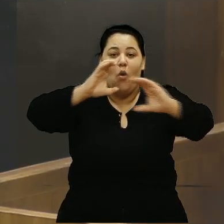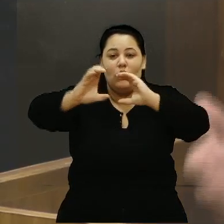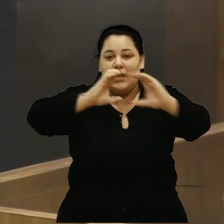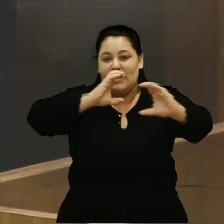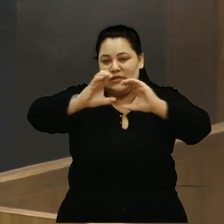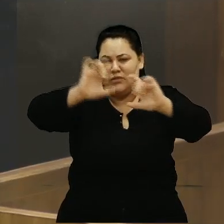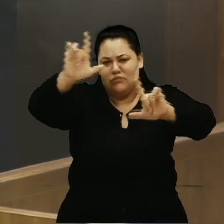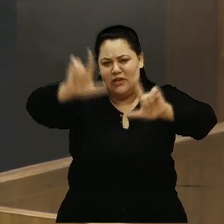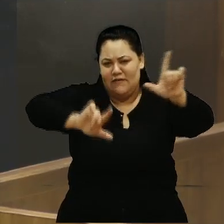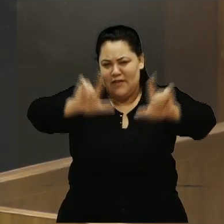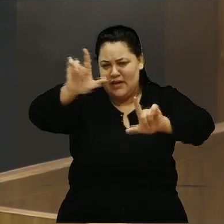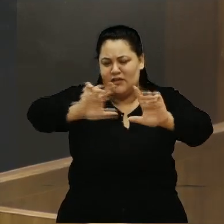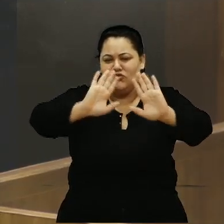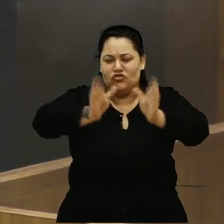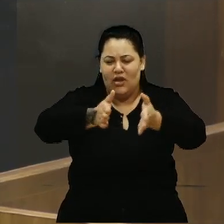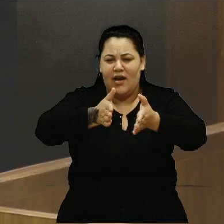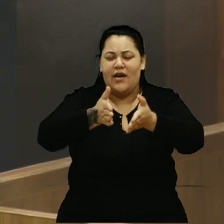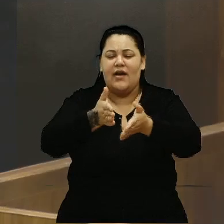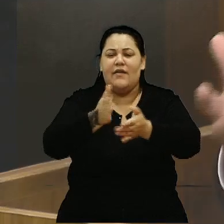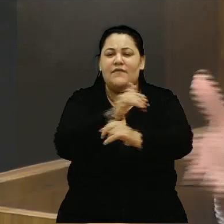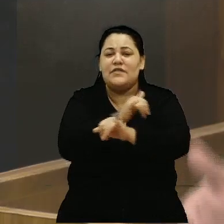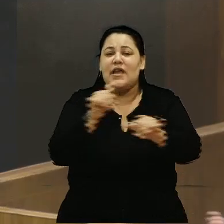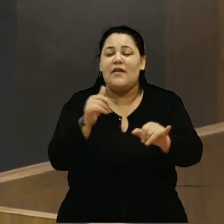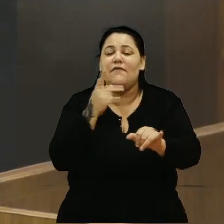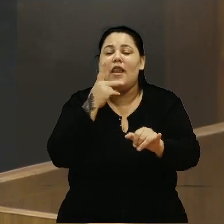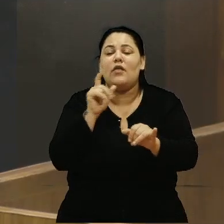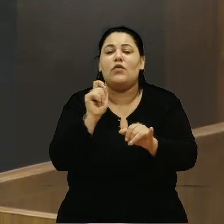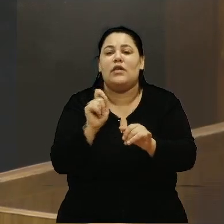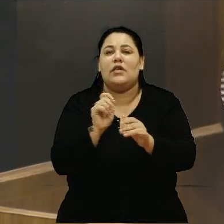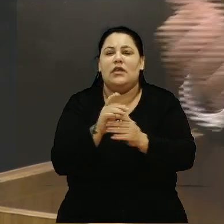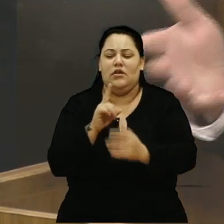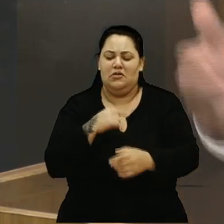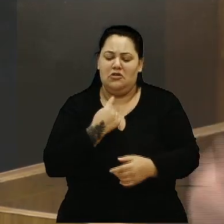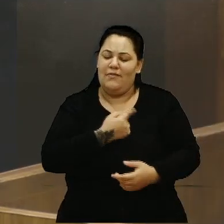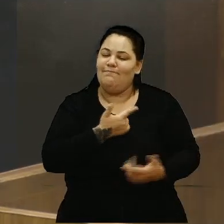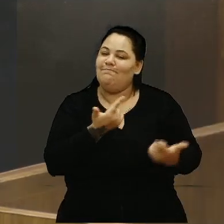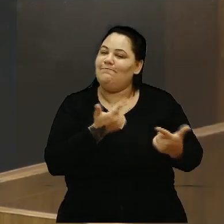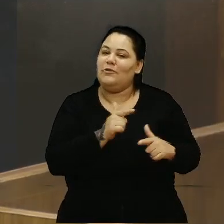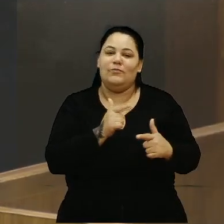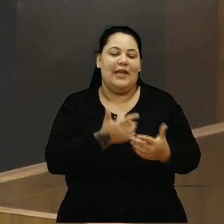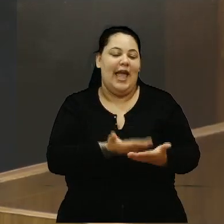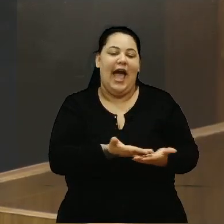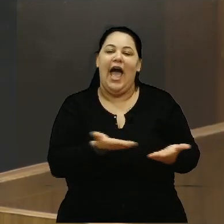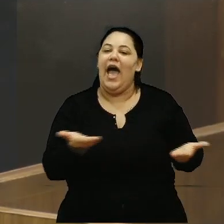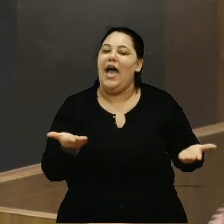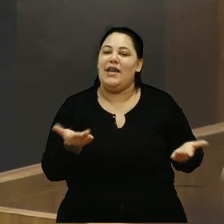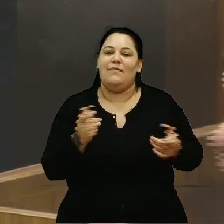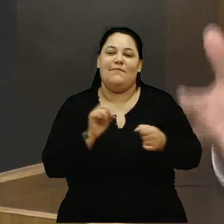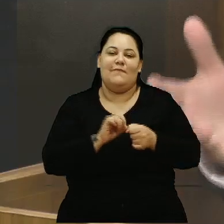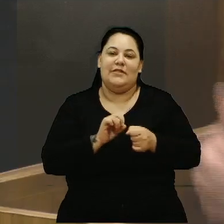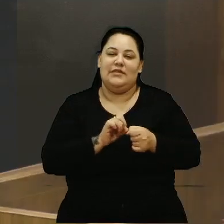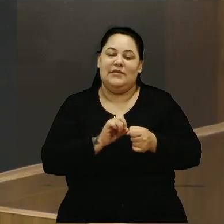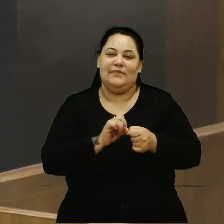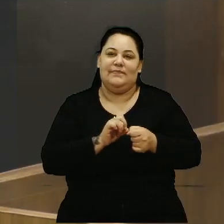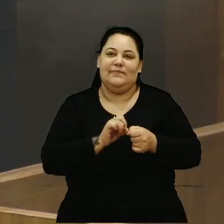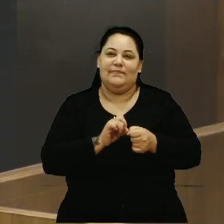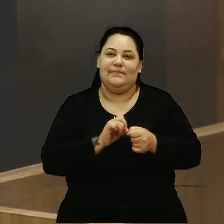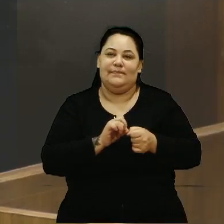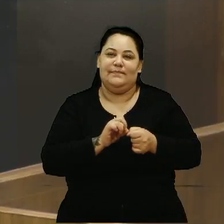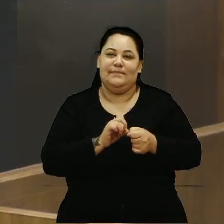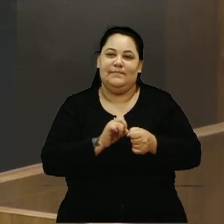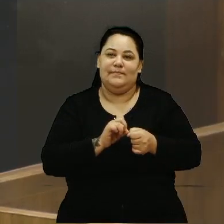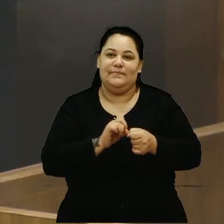também anunciaram, dizendo que a gente não tem mais a área ali para fazer, então, o espaço ali